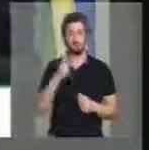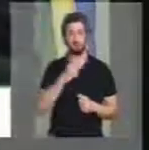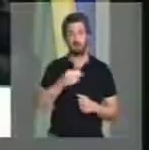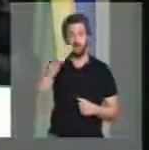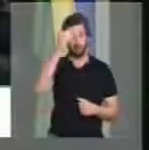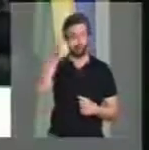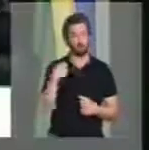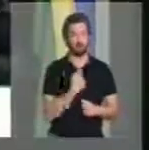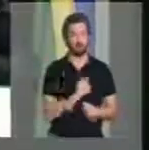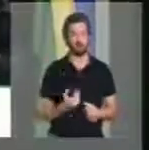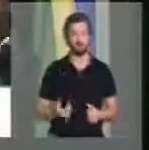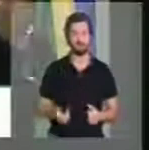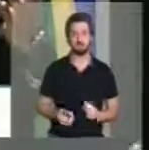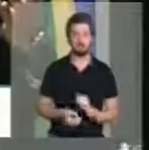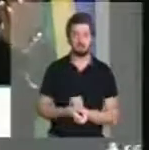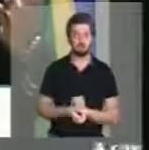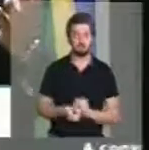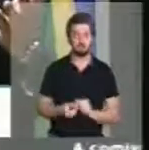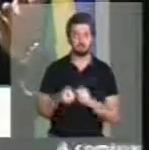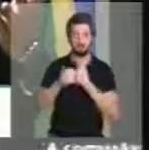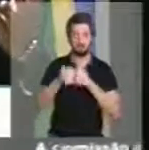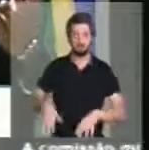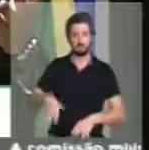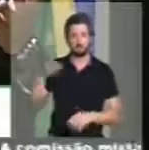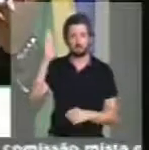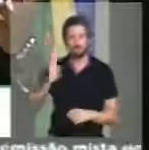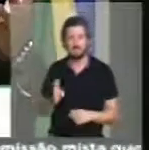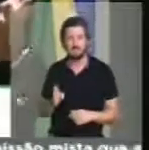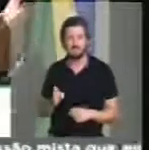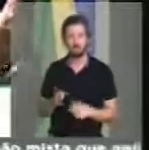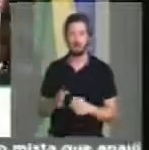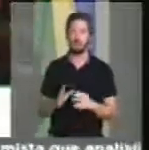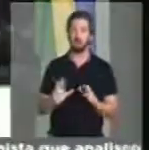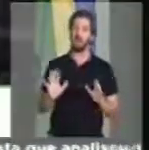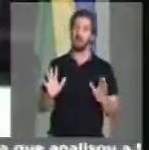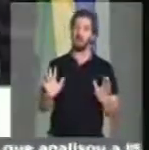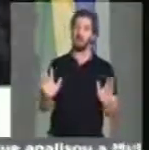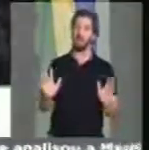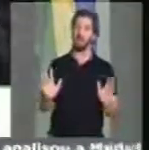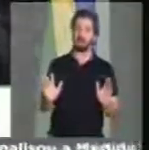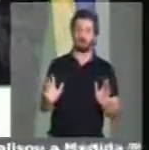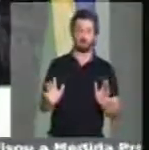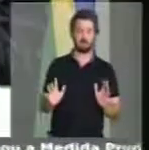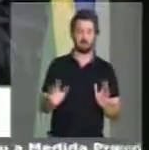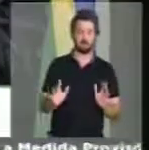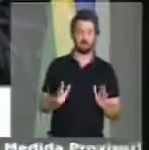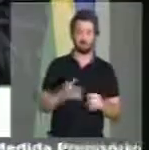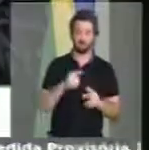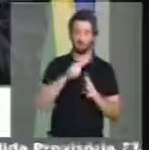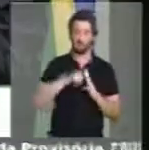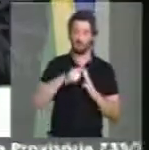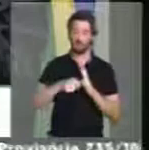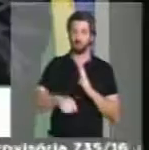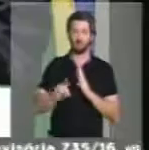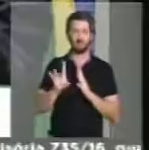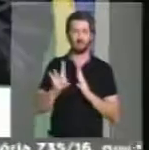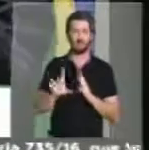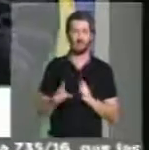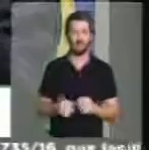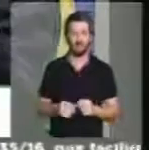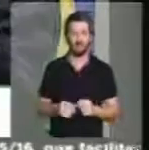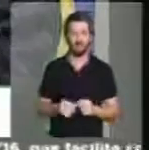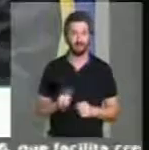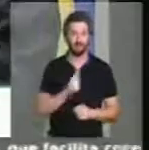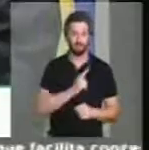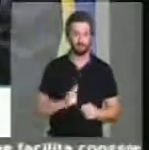nós a derrocada do país. Ora, nós estamos há menos de 4 meses no poder,